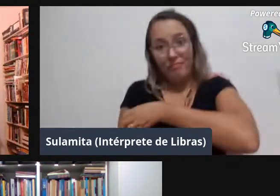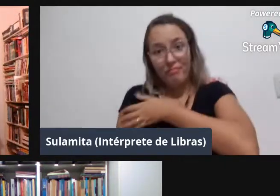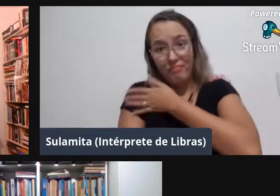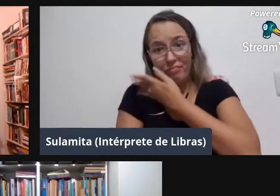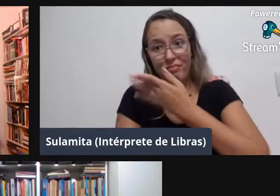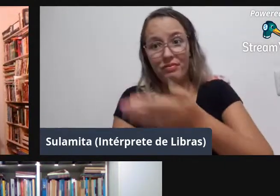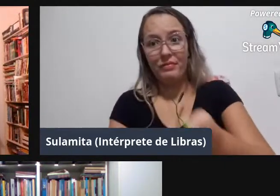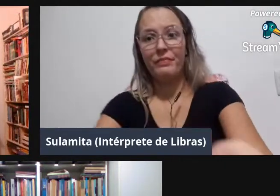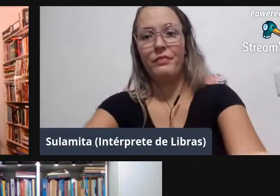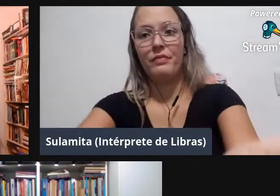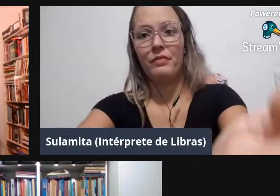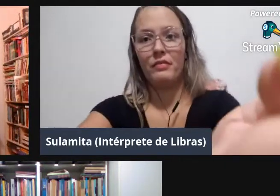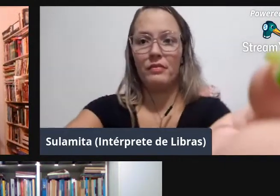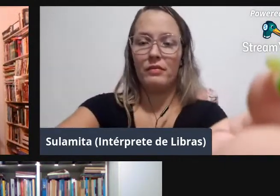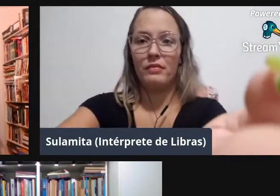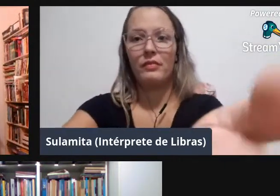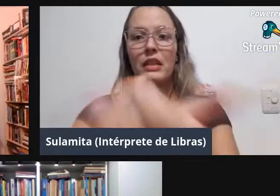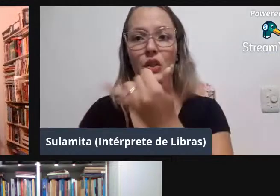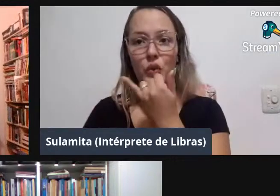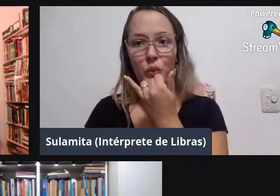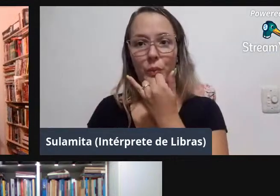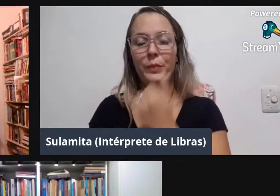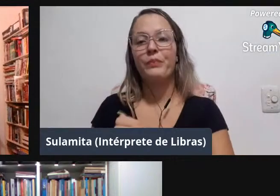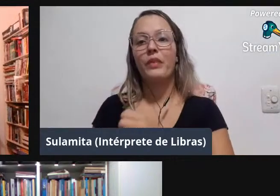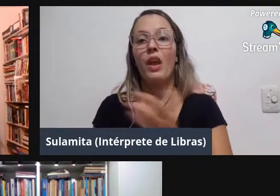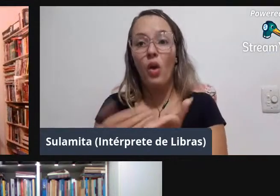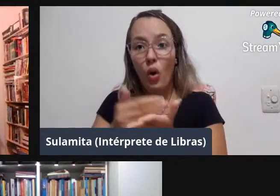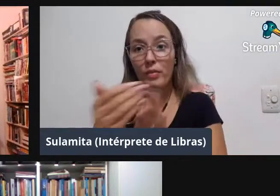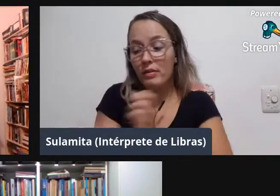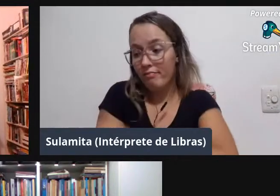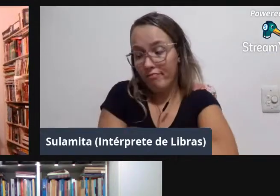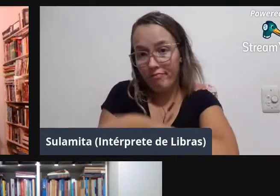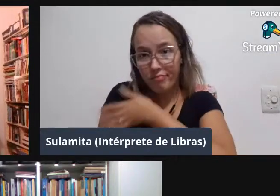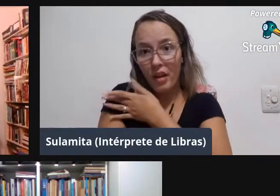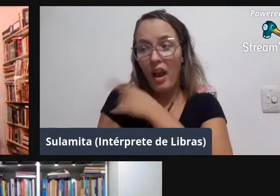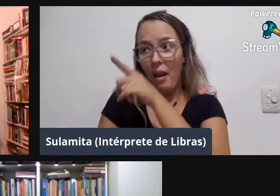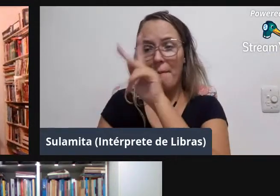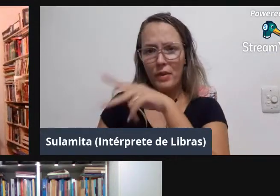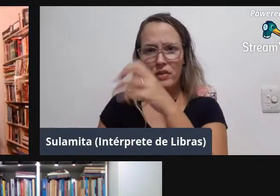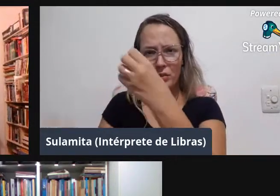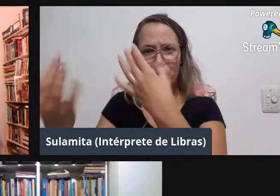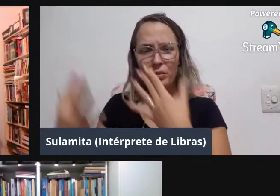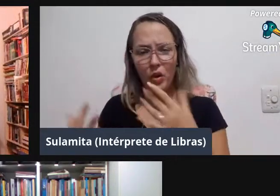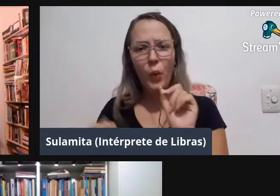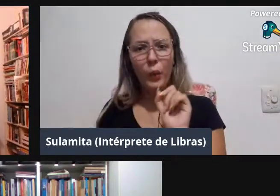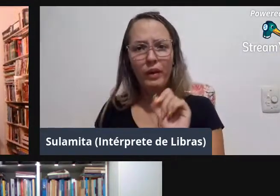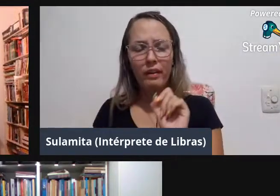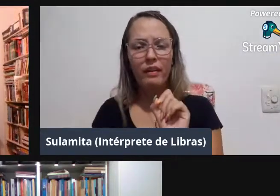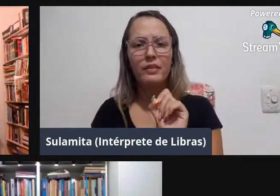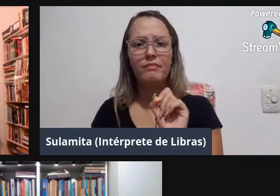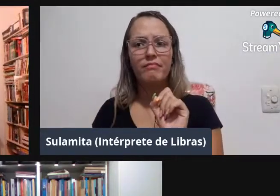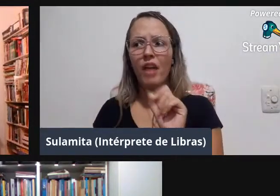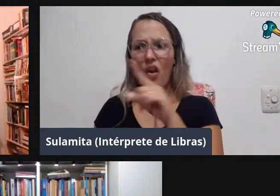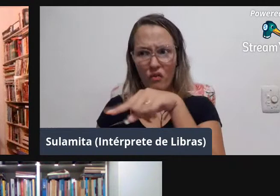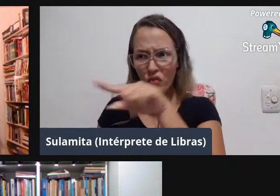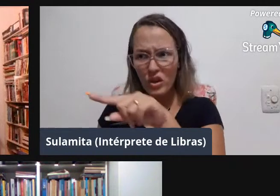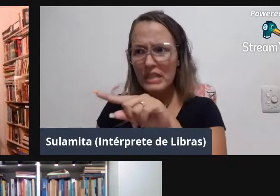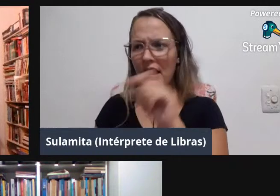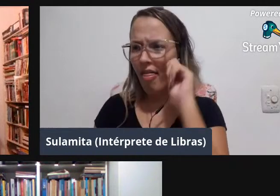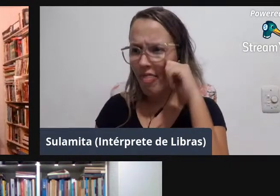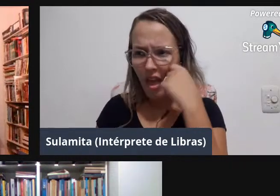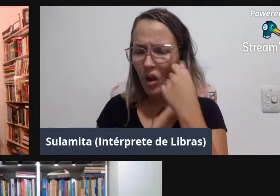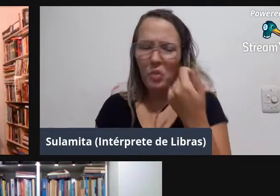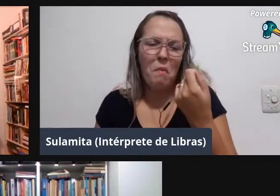de não lembro qual disciplina falou assim: Ah, vocês, tipo, a maioria era aluno de escola pública, a maioria negro, não tem nem por que se